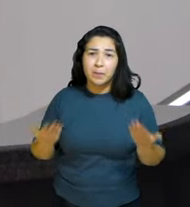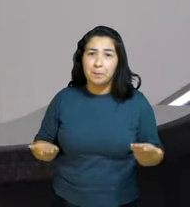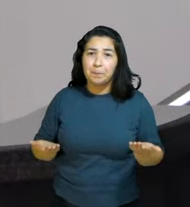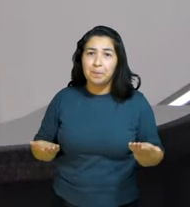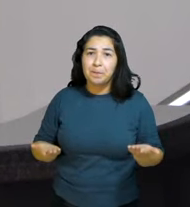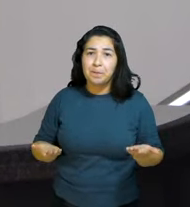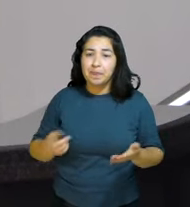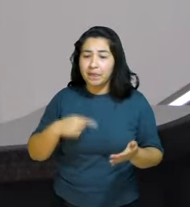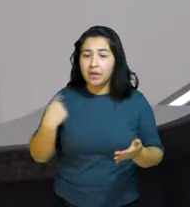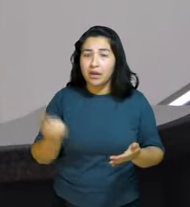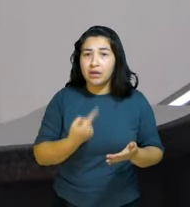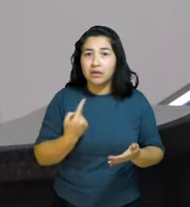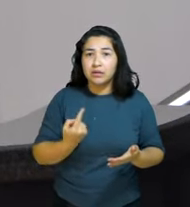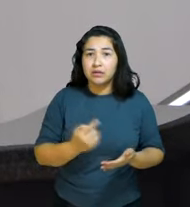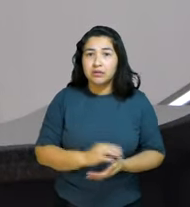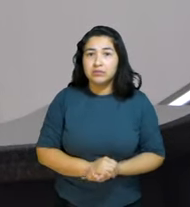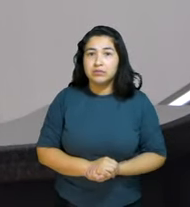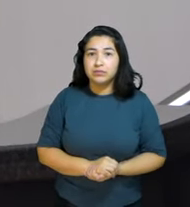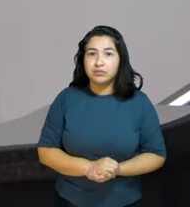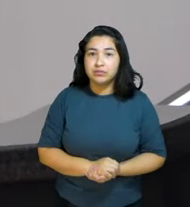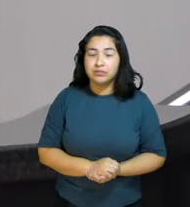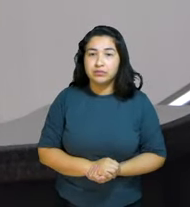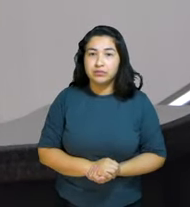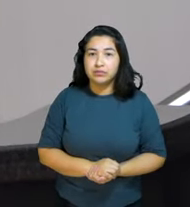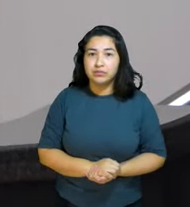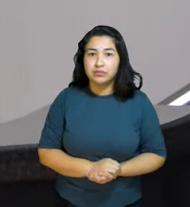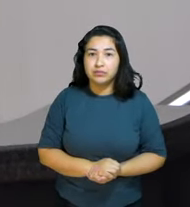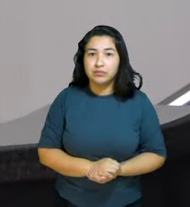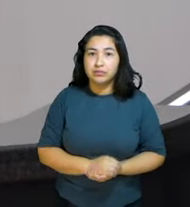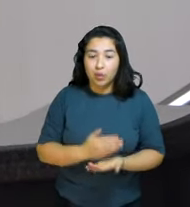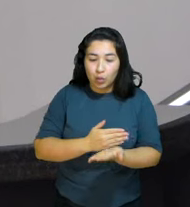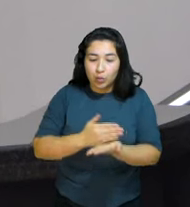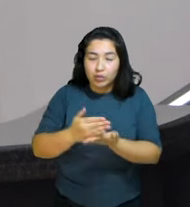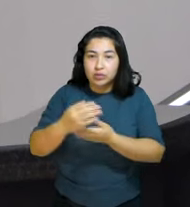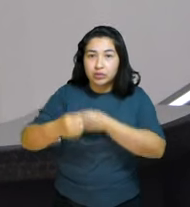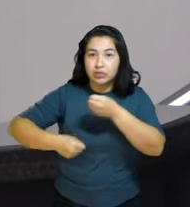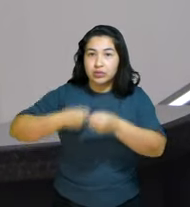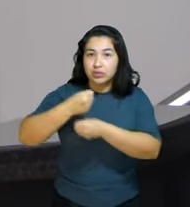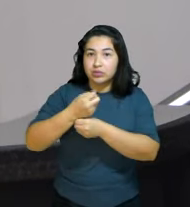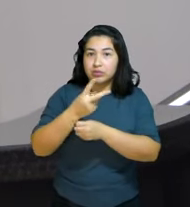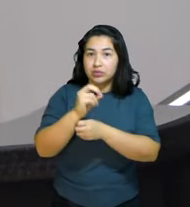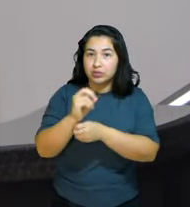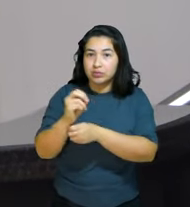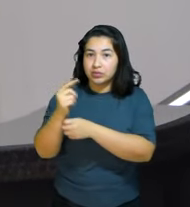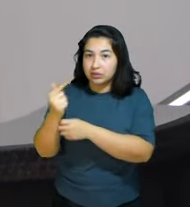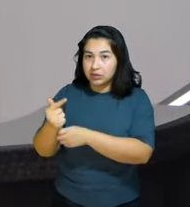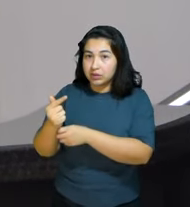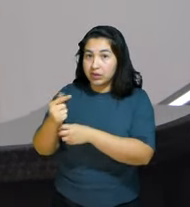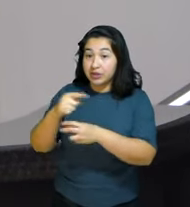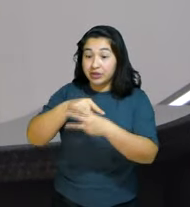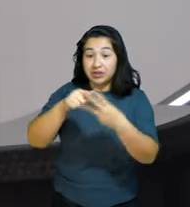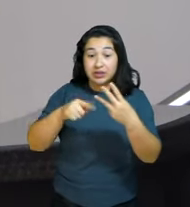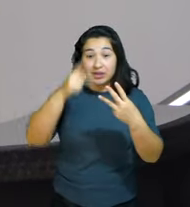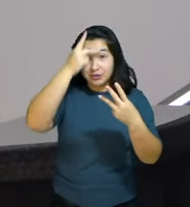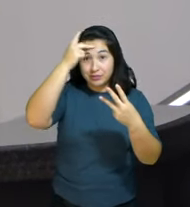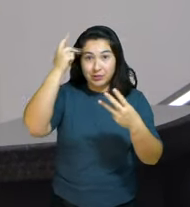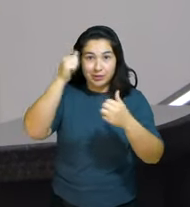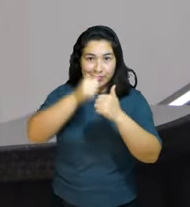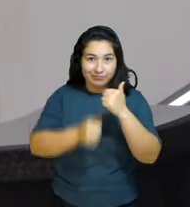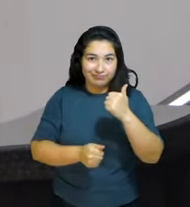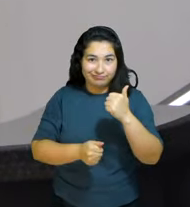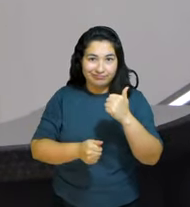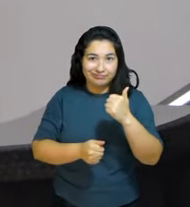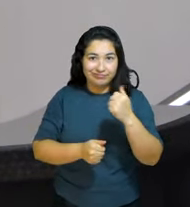a gente... Mais um minuto, Aline. Começamos em 2007 com 3 participantes. E agora, na